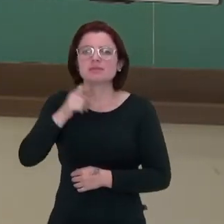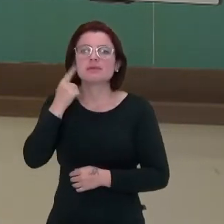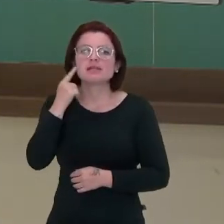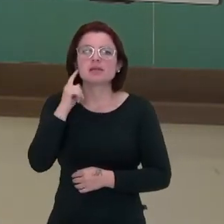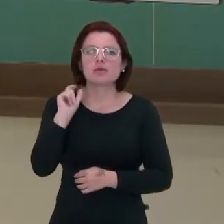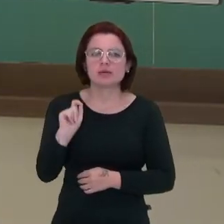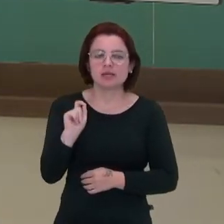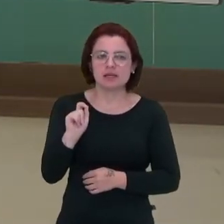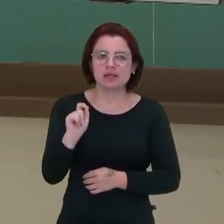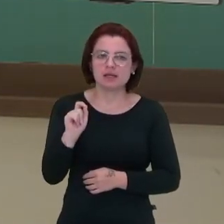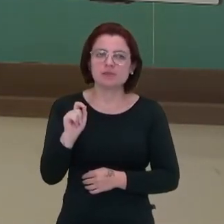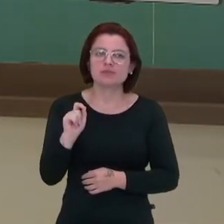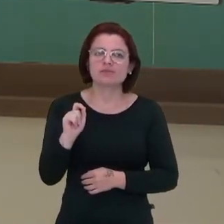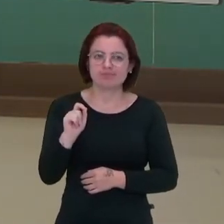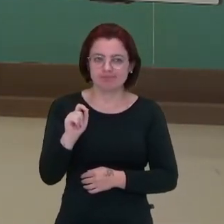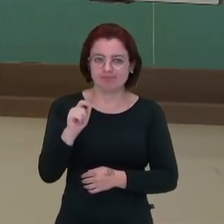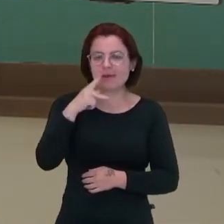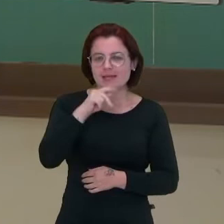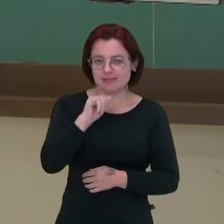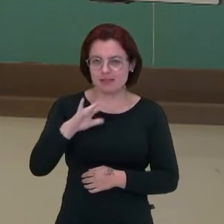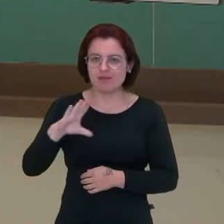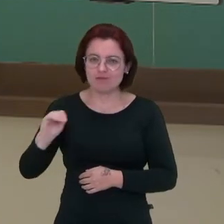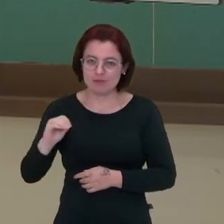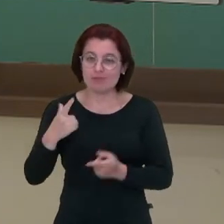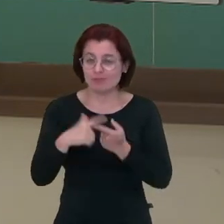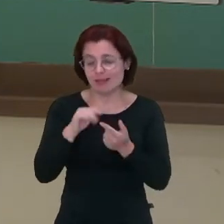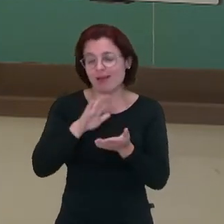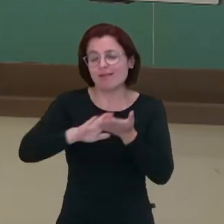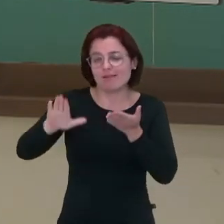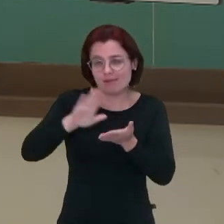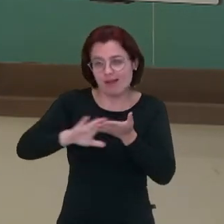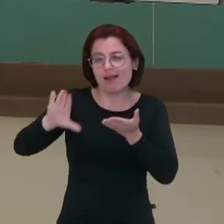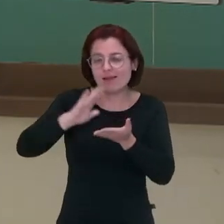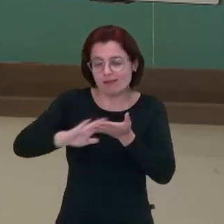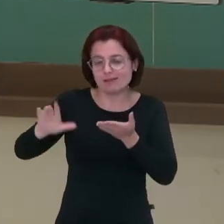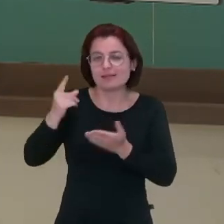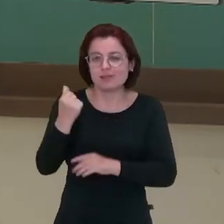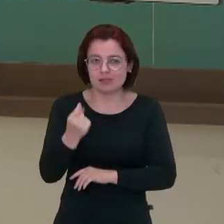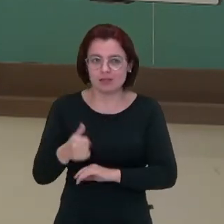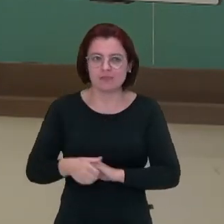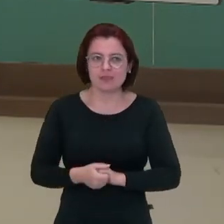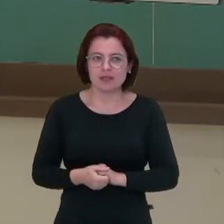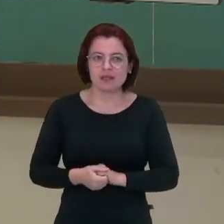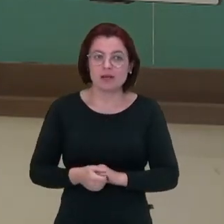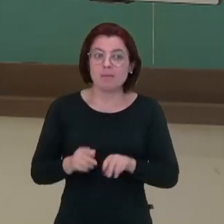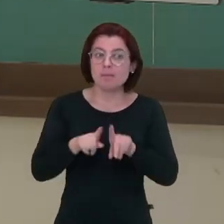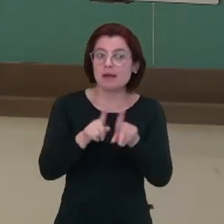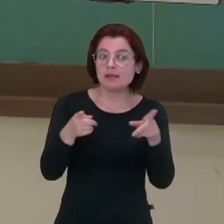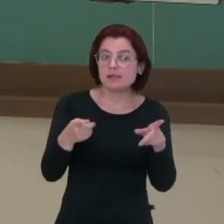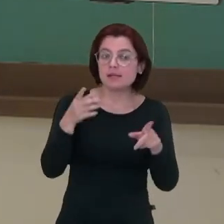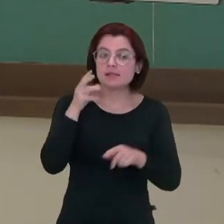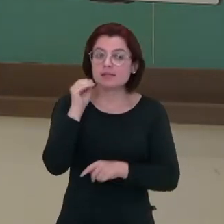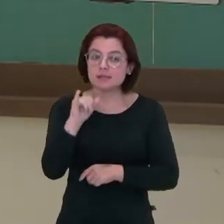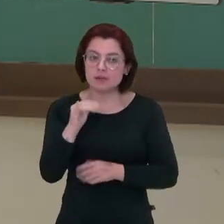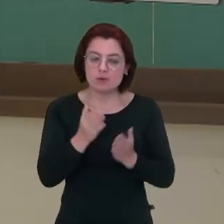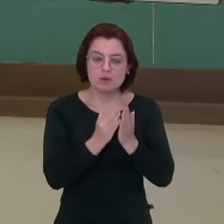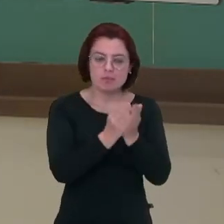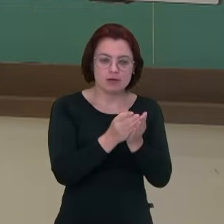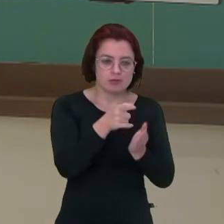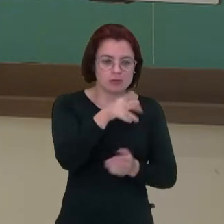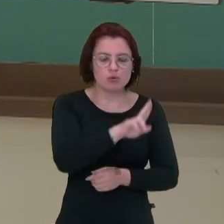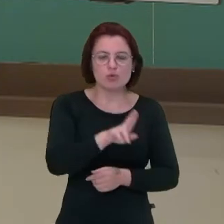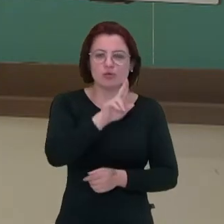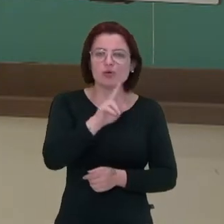o quê? Ele vai ser um passivo, né? Um passivo financeiro. Agora, e o barco que é